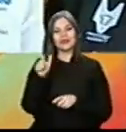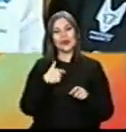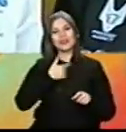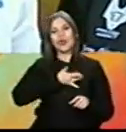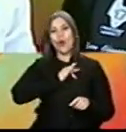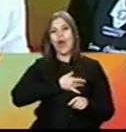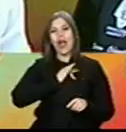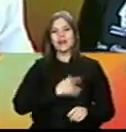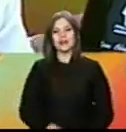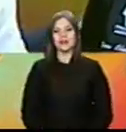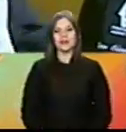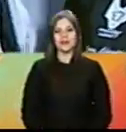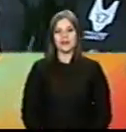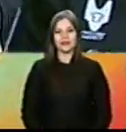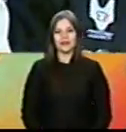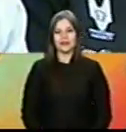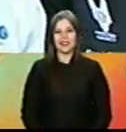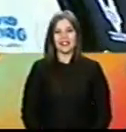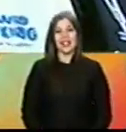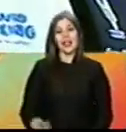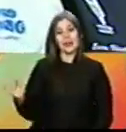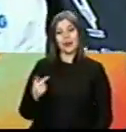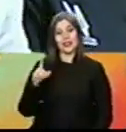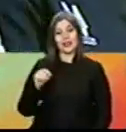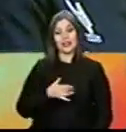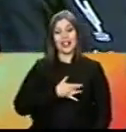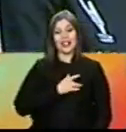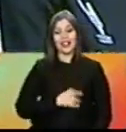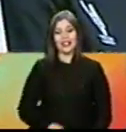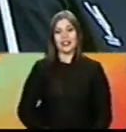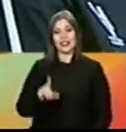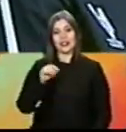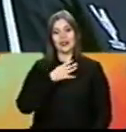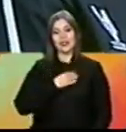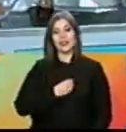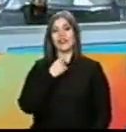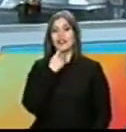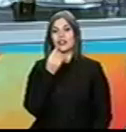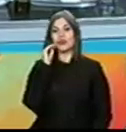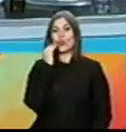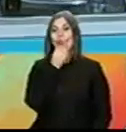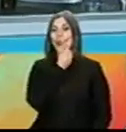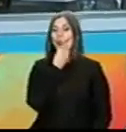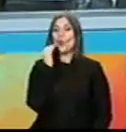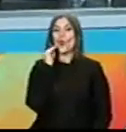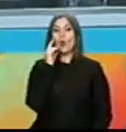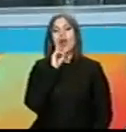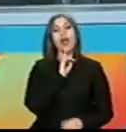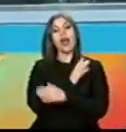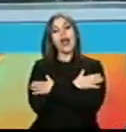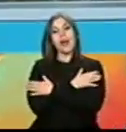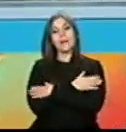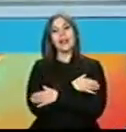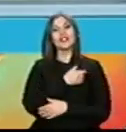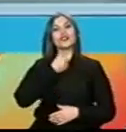tens motivos para ter ciúmes. E para nós também, obrigado. Obrigado. Também quero mandar beijinhos às minhas amigas do